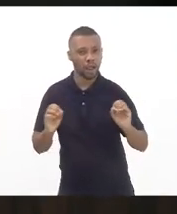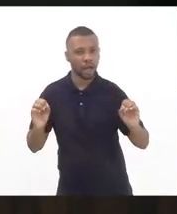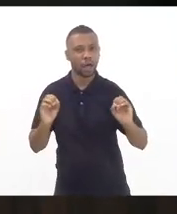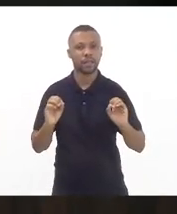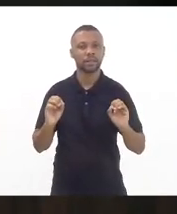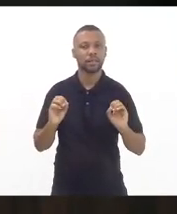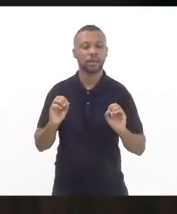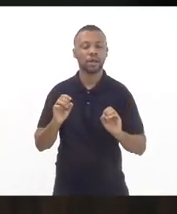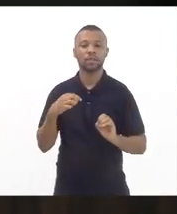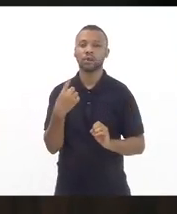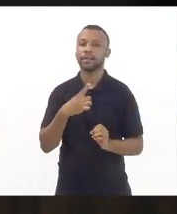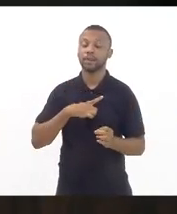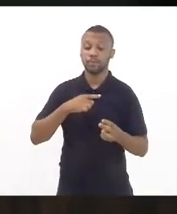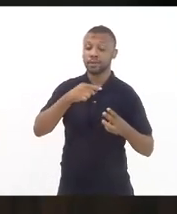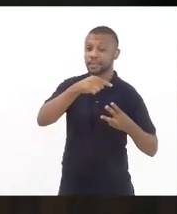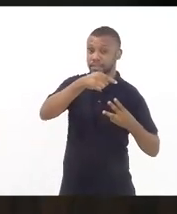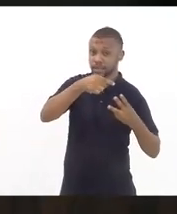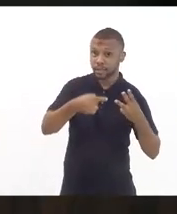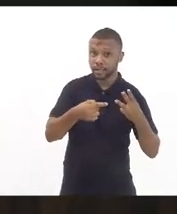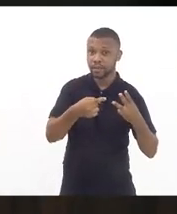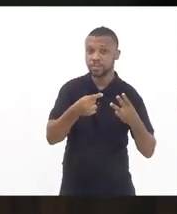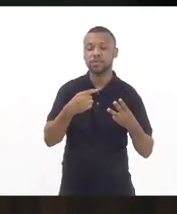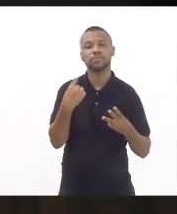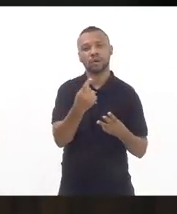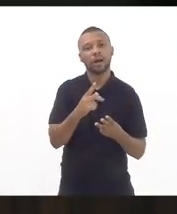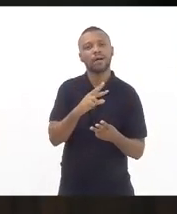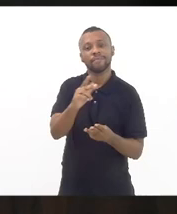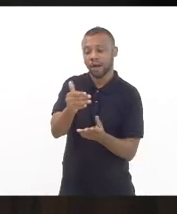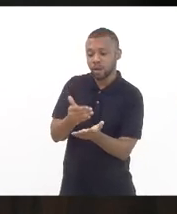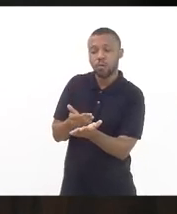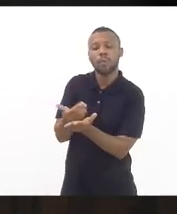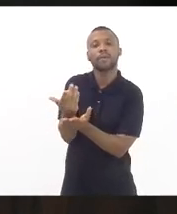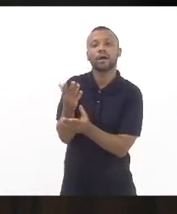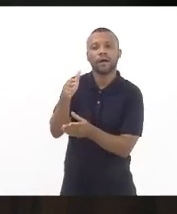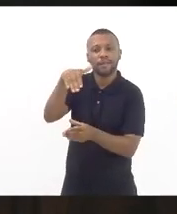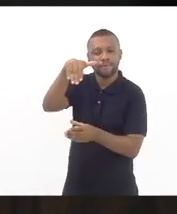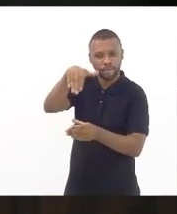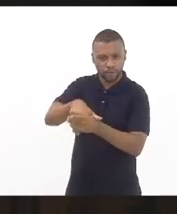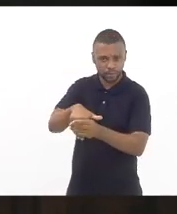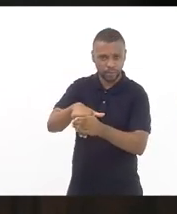tem 3 que nós vamos à votação.